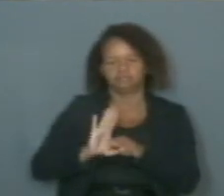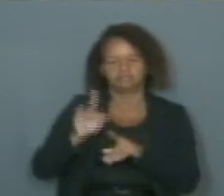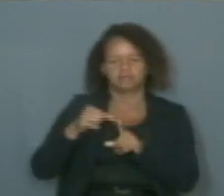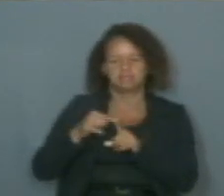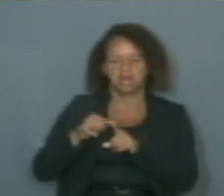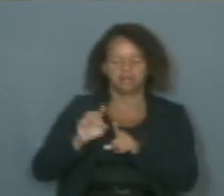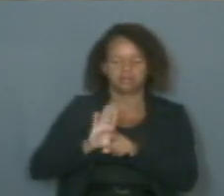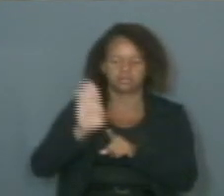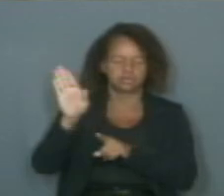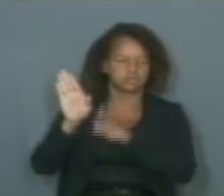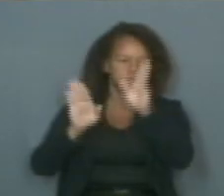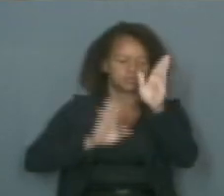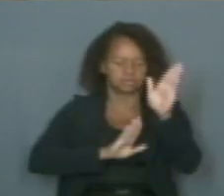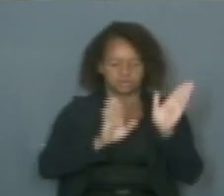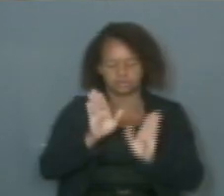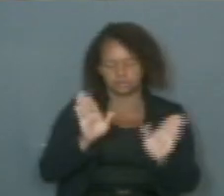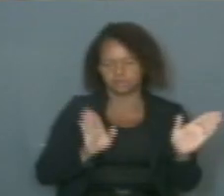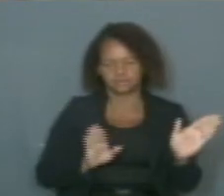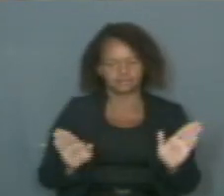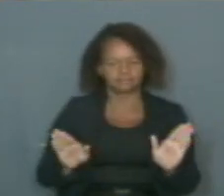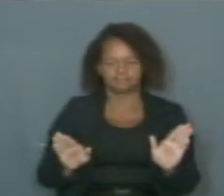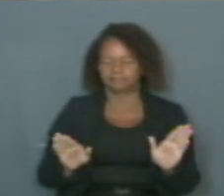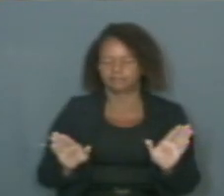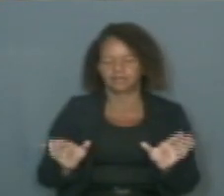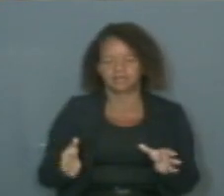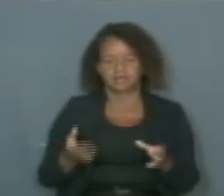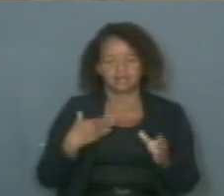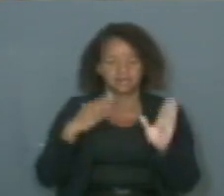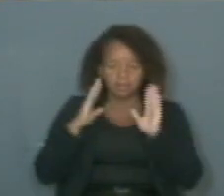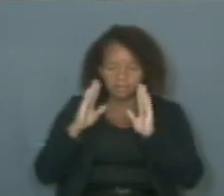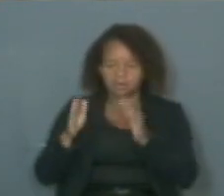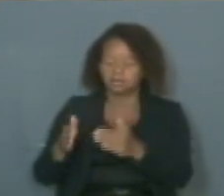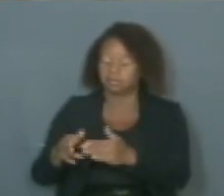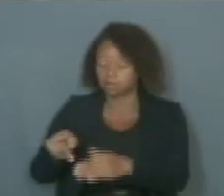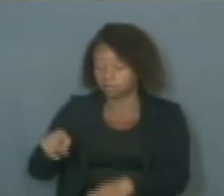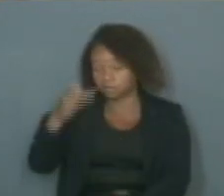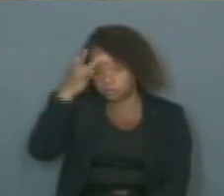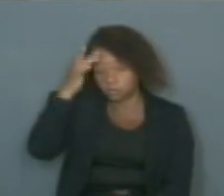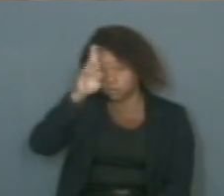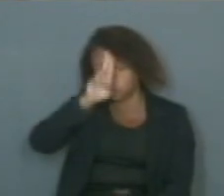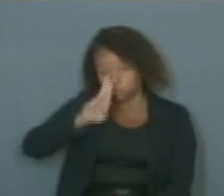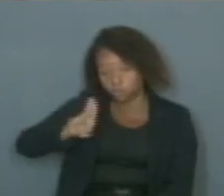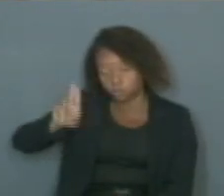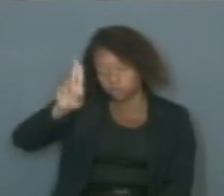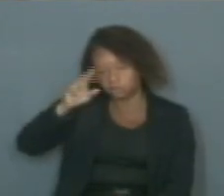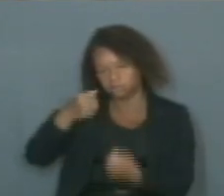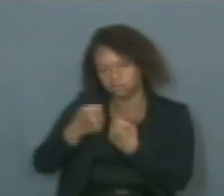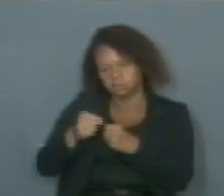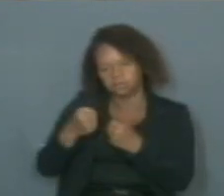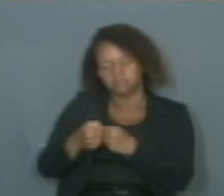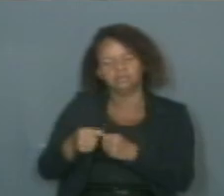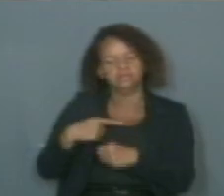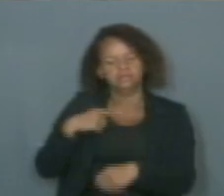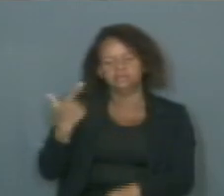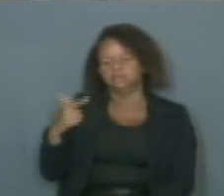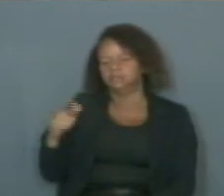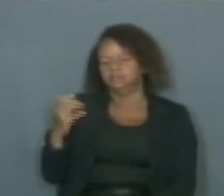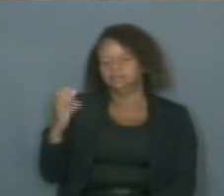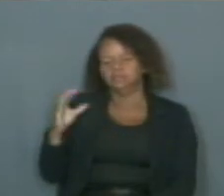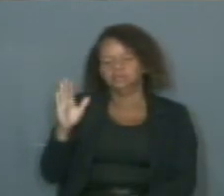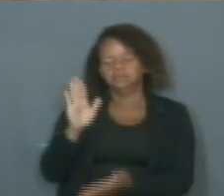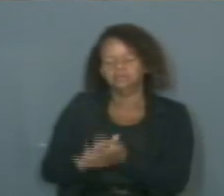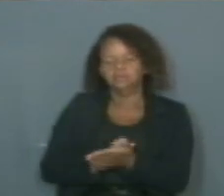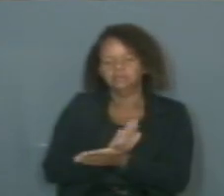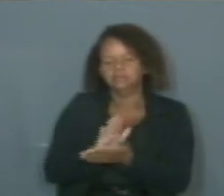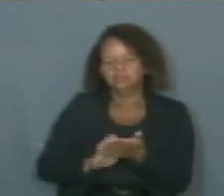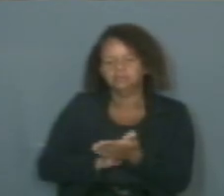interbairros, aquelas linhas que recebe diretamente do usuário, não tem um centavo. E aí a gente